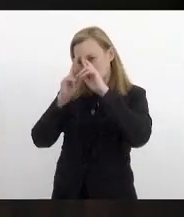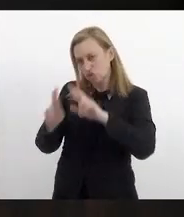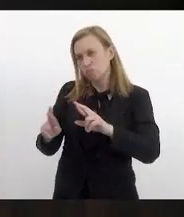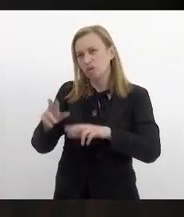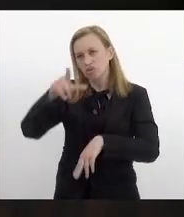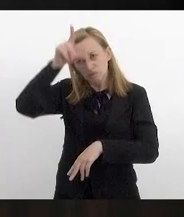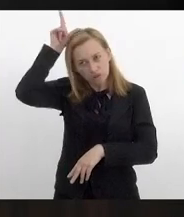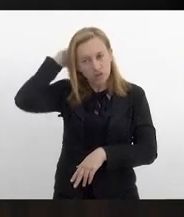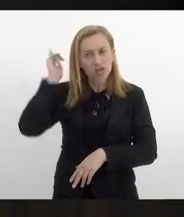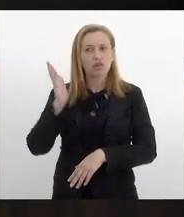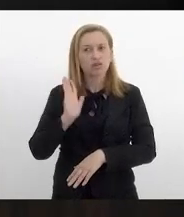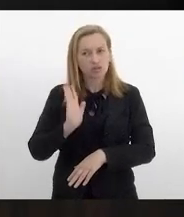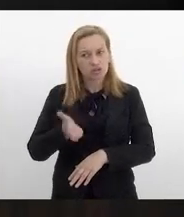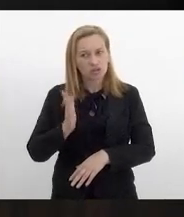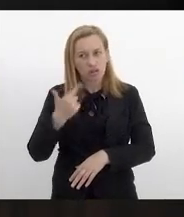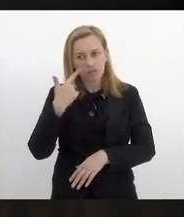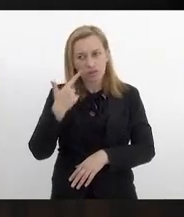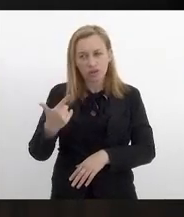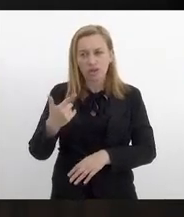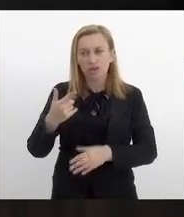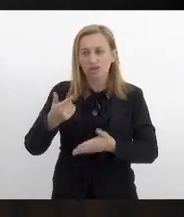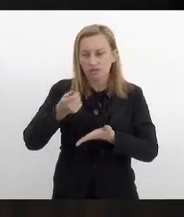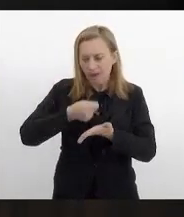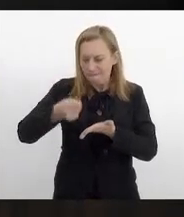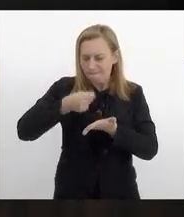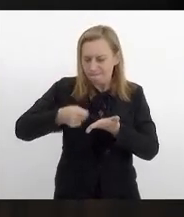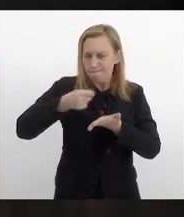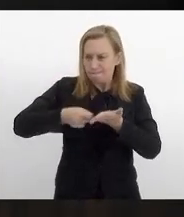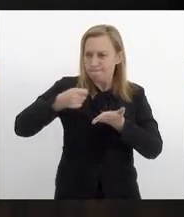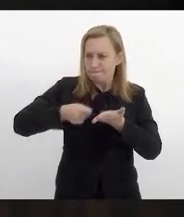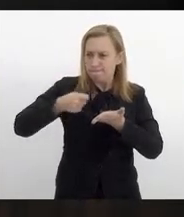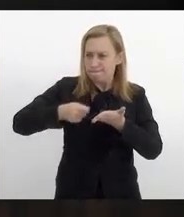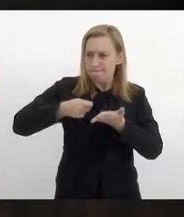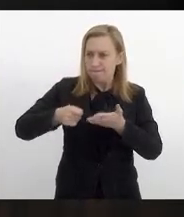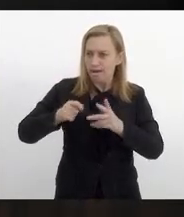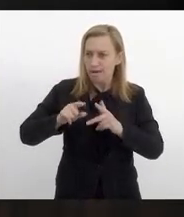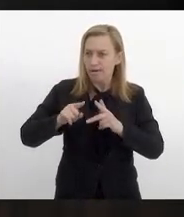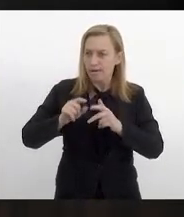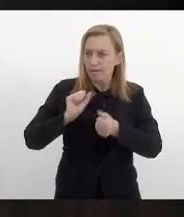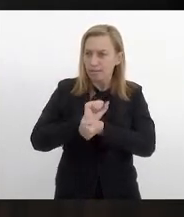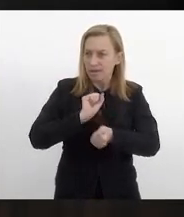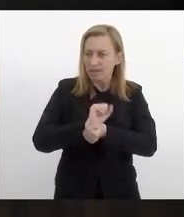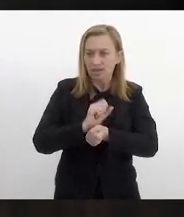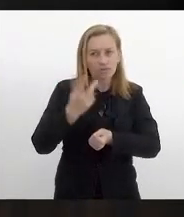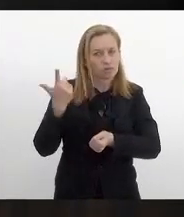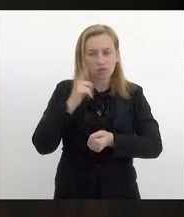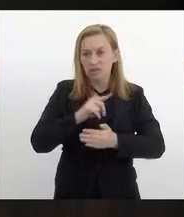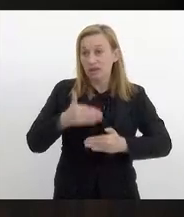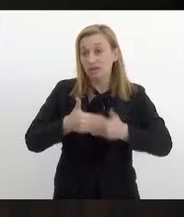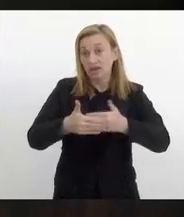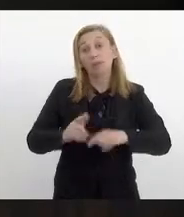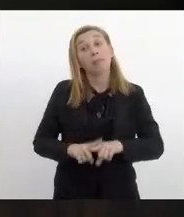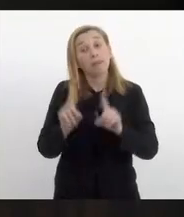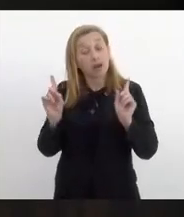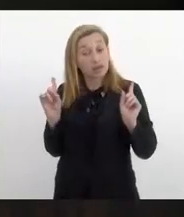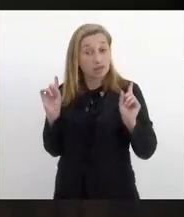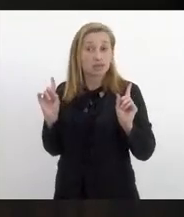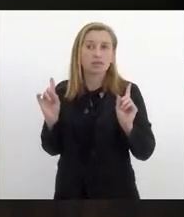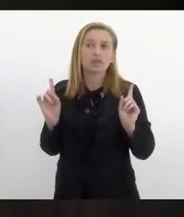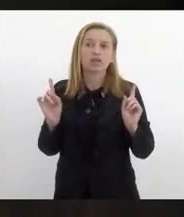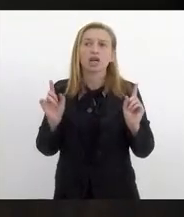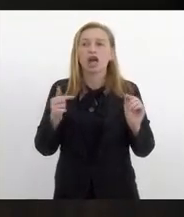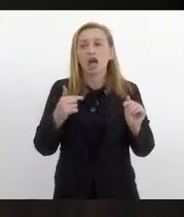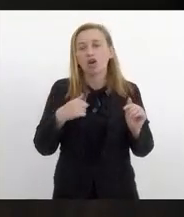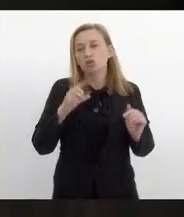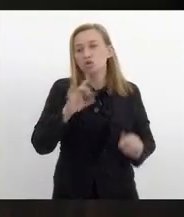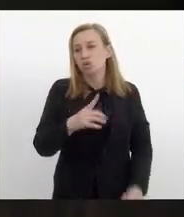já aprendi aqui, se a gente começar a botar muita filigrana, amarrar muito, a gente não consegue avançar. Mas eu aqui, eu sou um